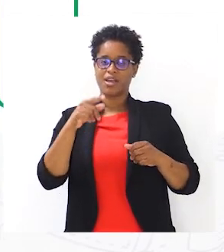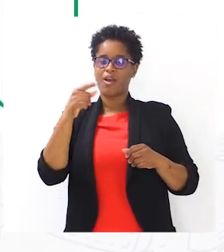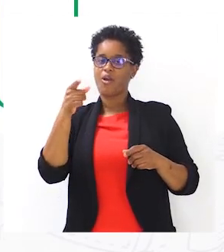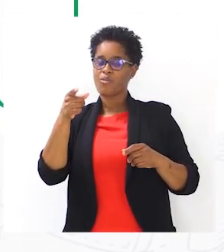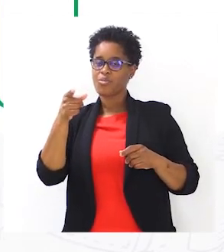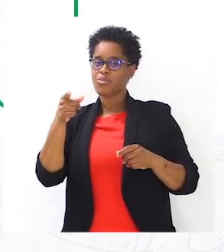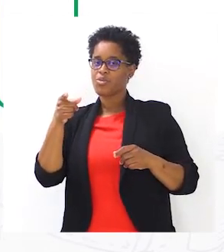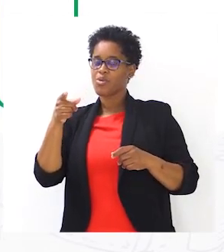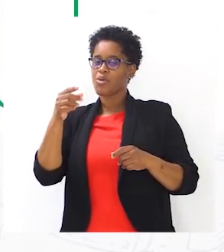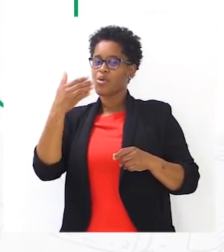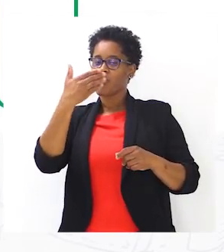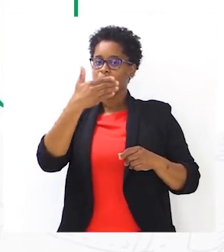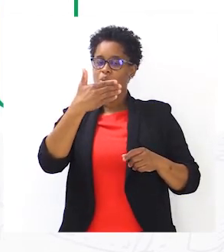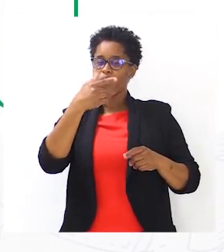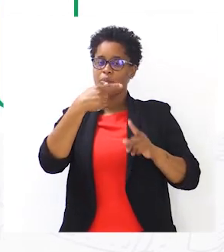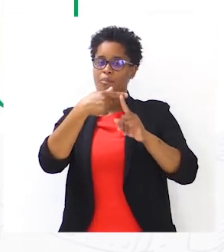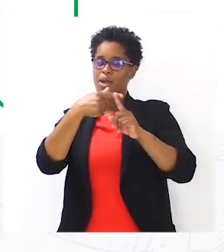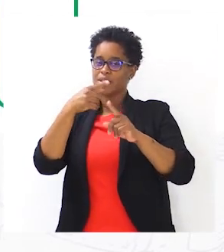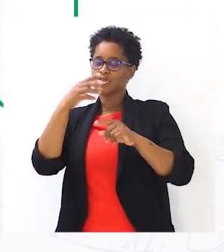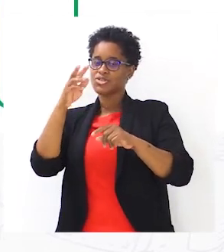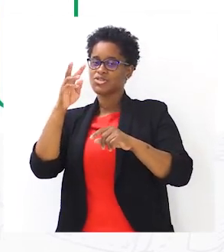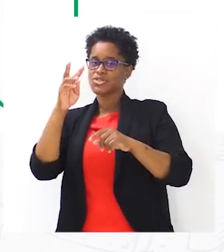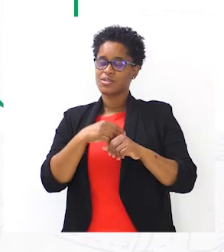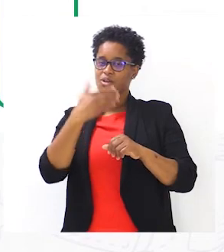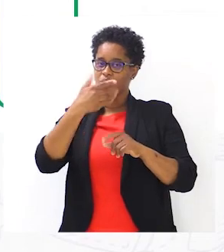operação, 1 mais 3